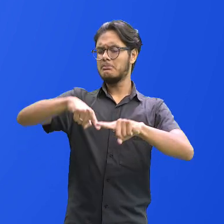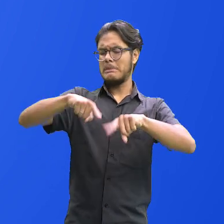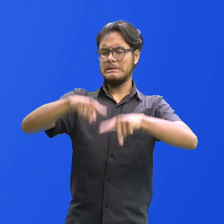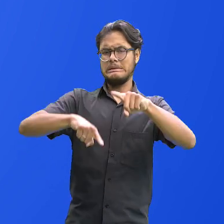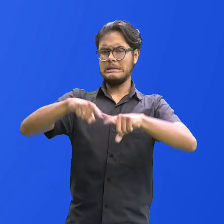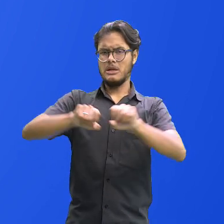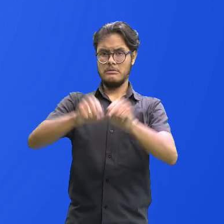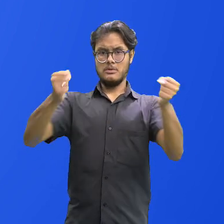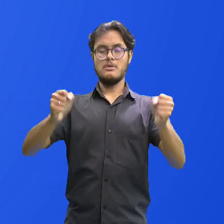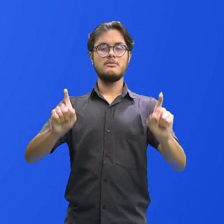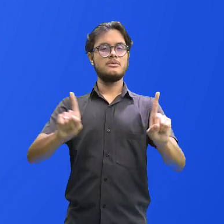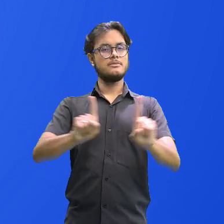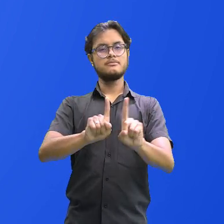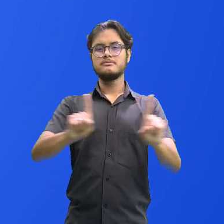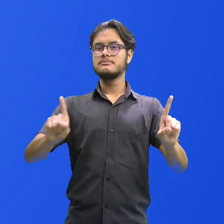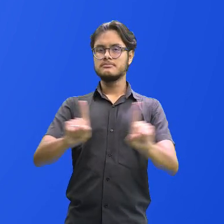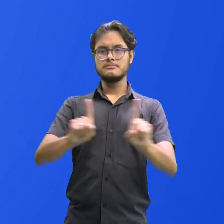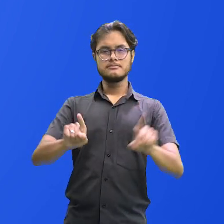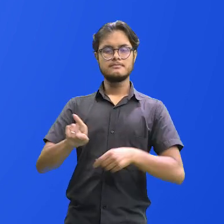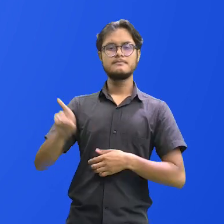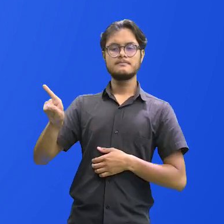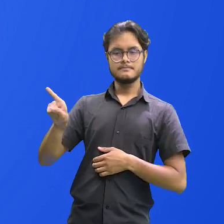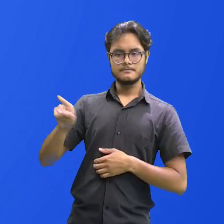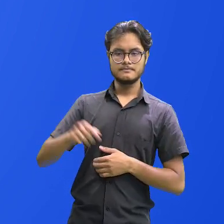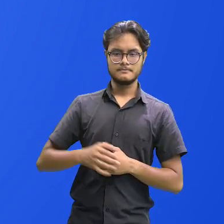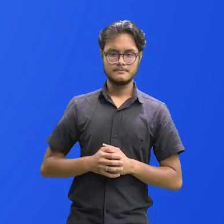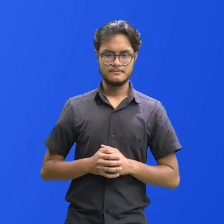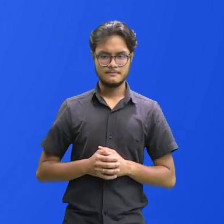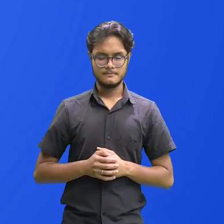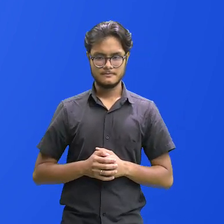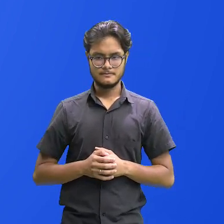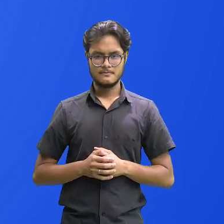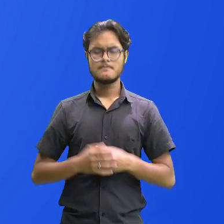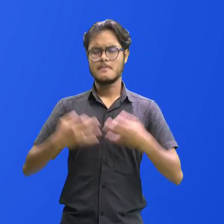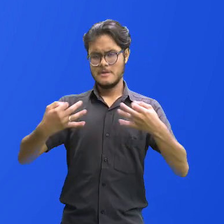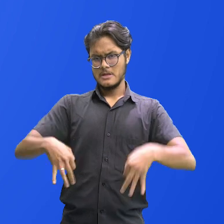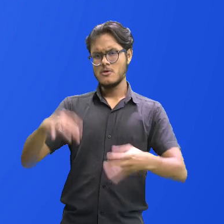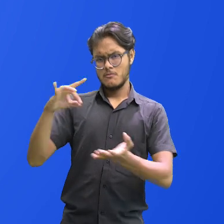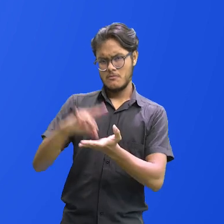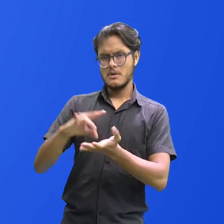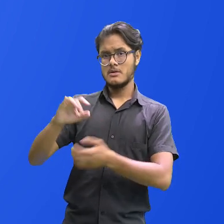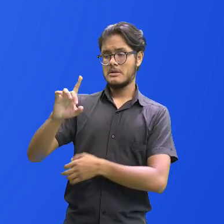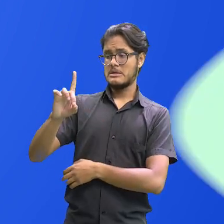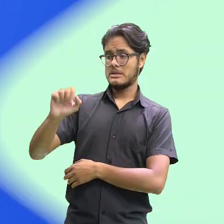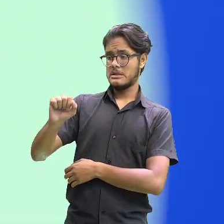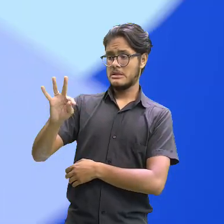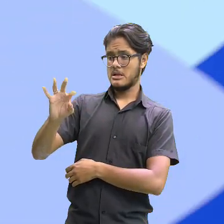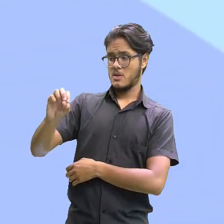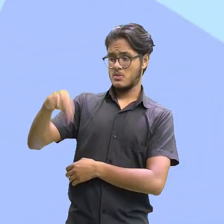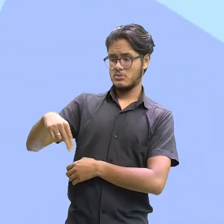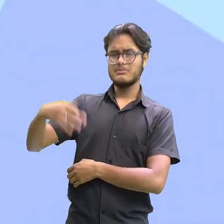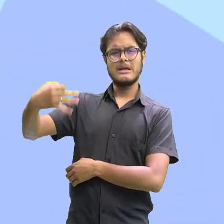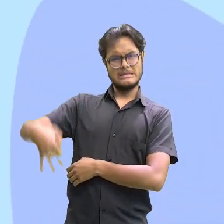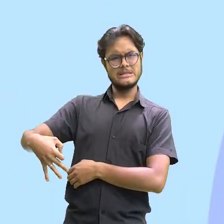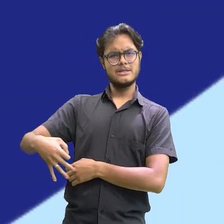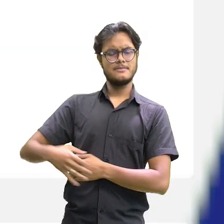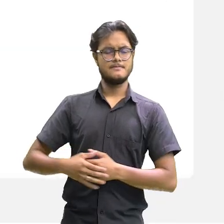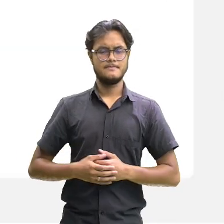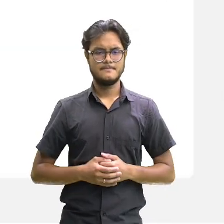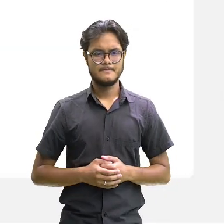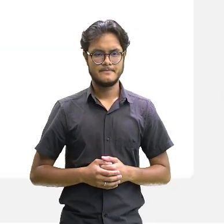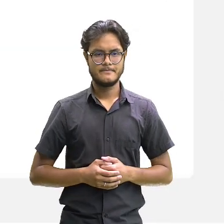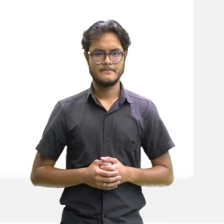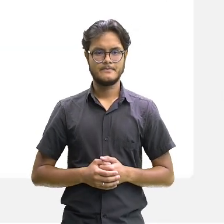lei das proporções fixas e essa foi um dos maiores acertos do Dalton, beleza? Então vamos voltar aqui para a nossa